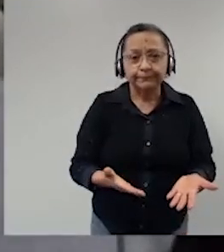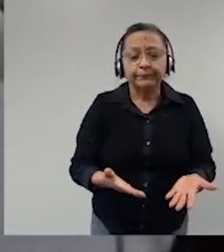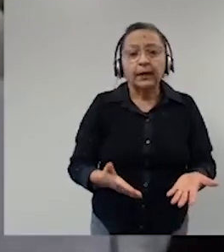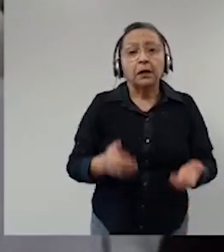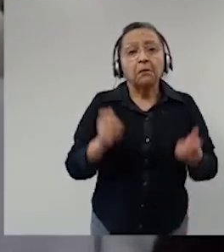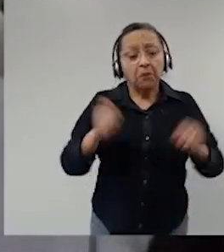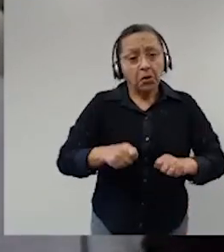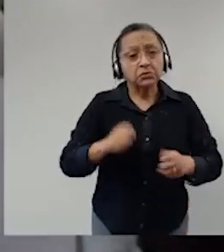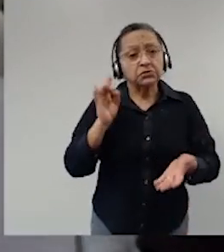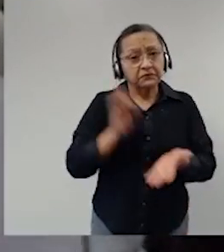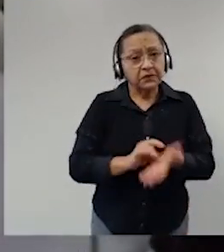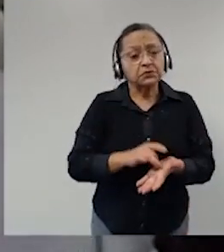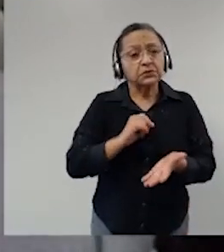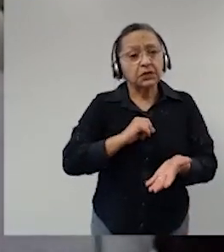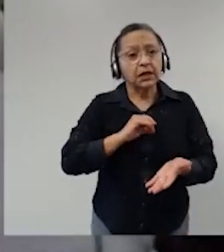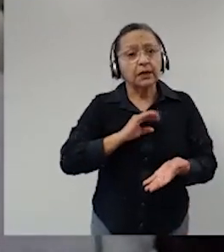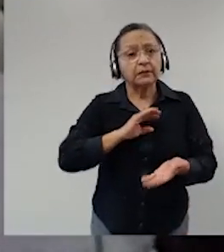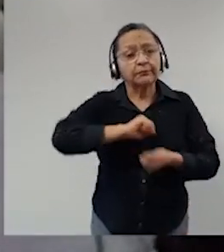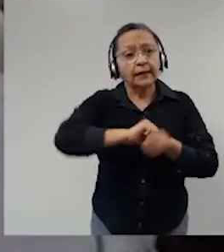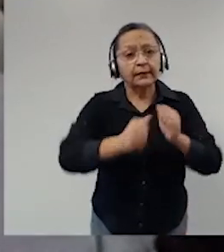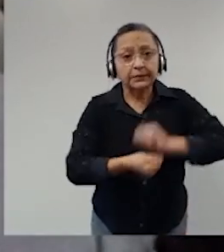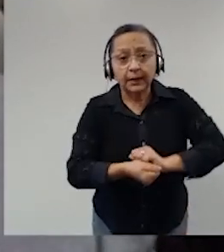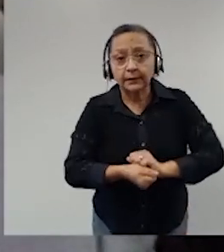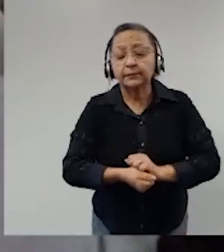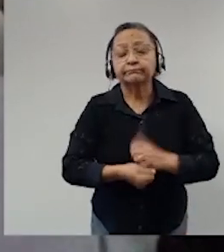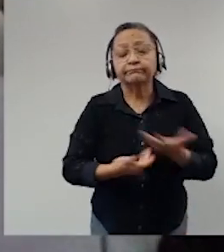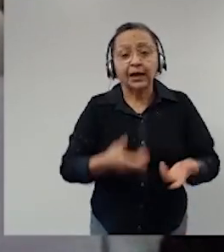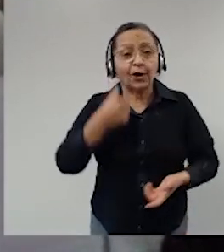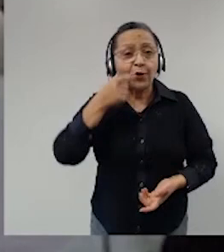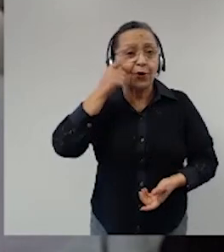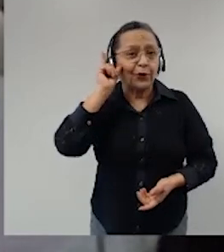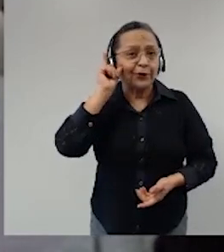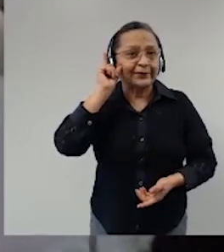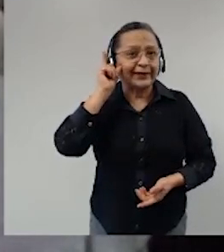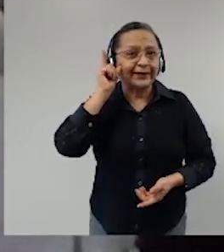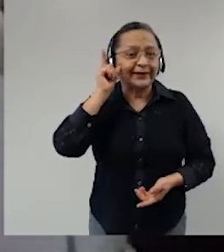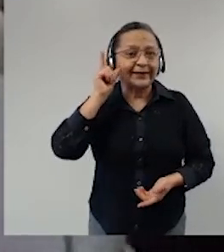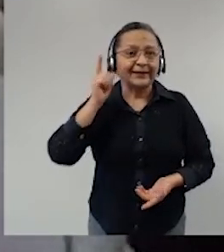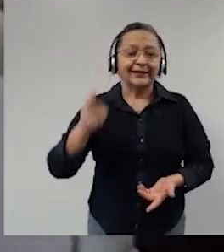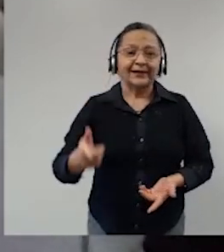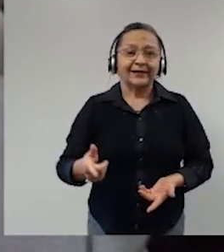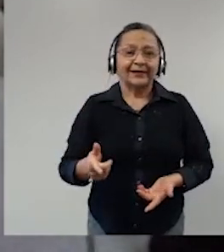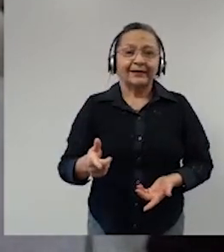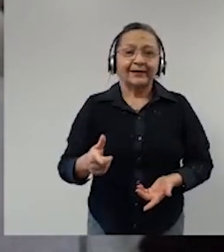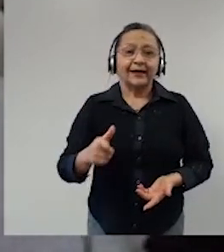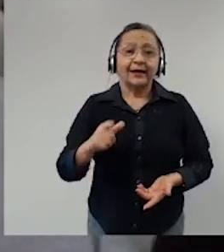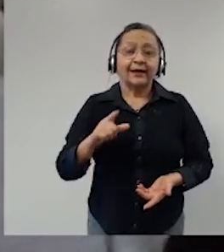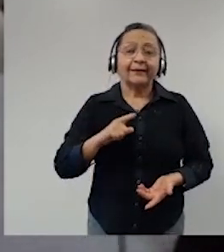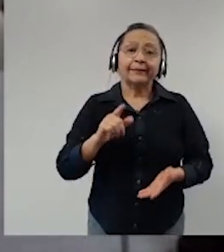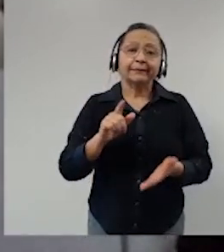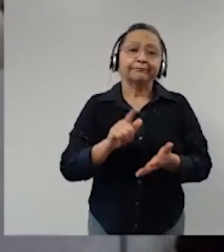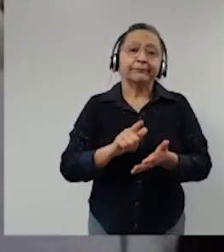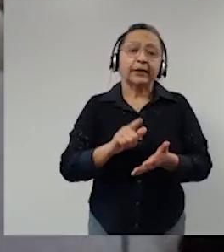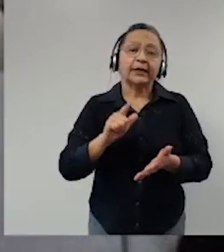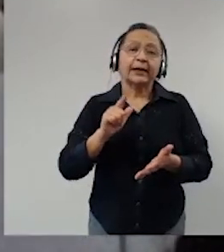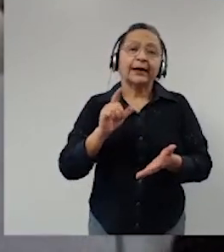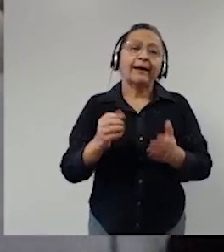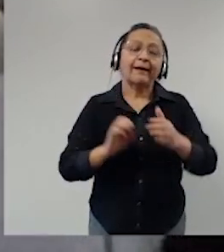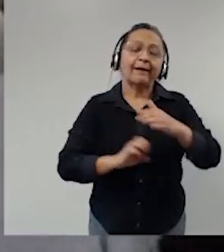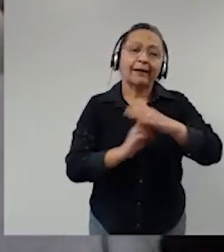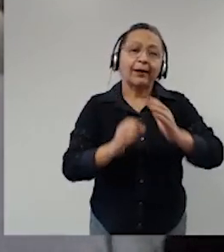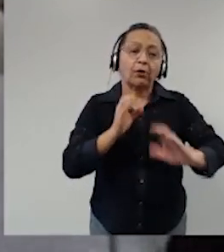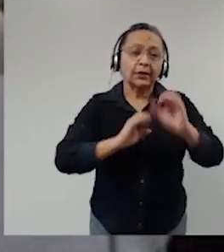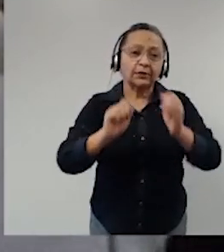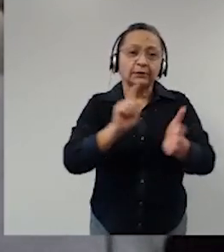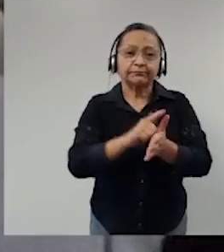ser adotadas, né? Ontem, por exemplo, né, a imprensa divulgou, no